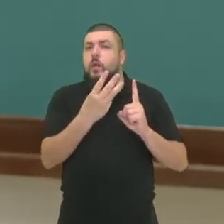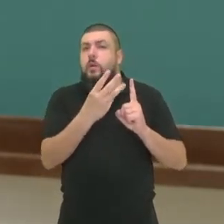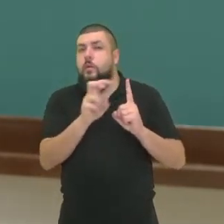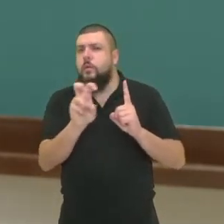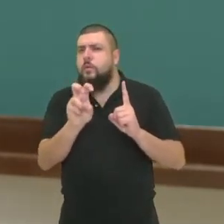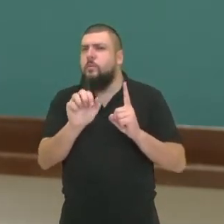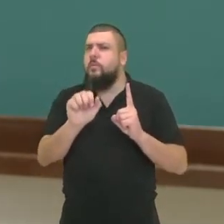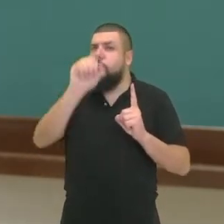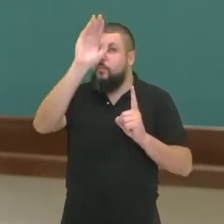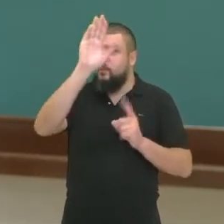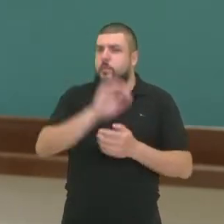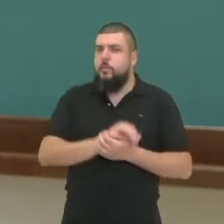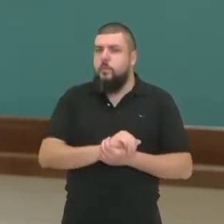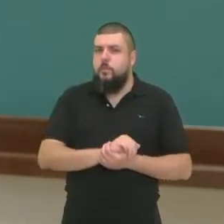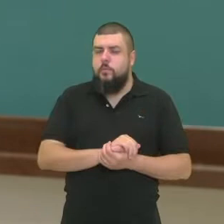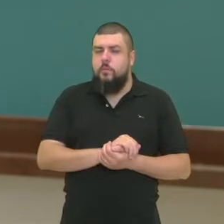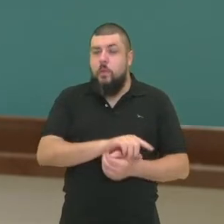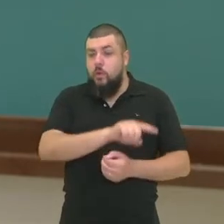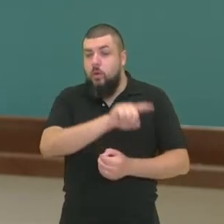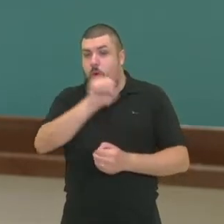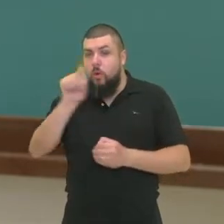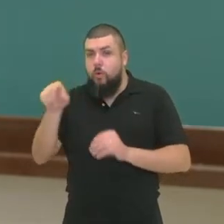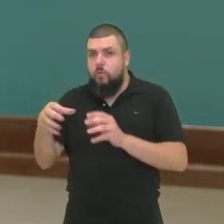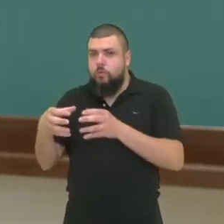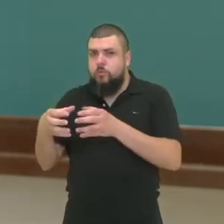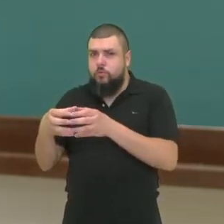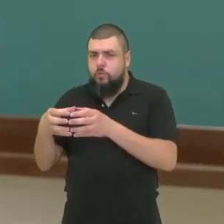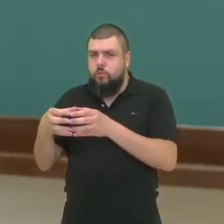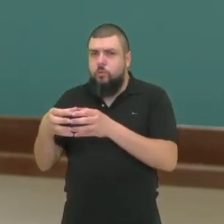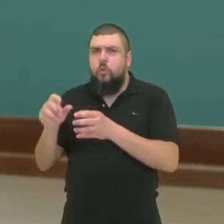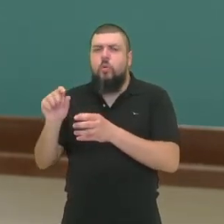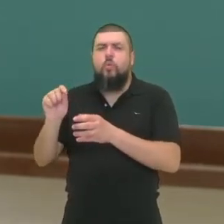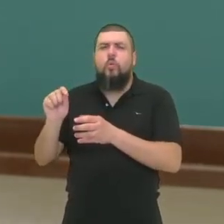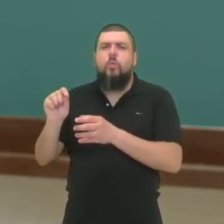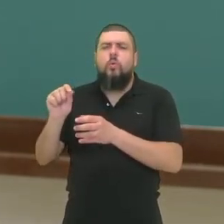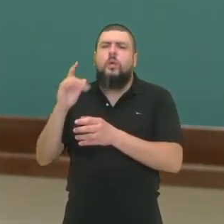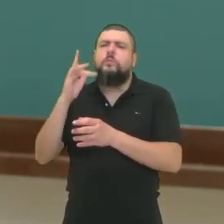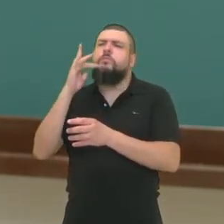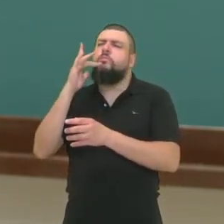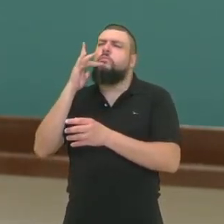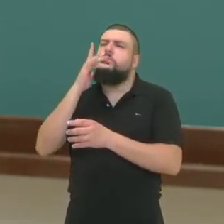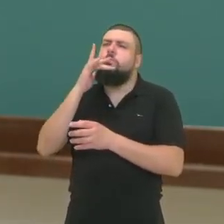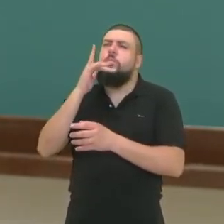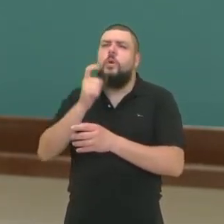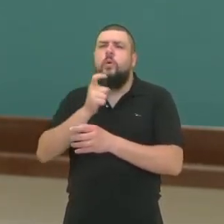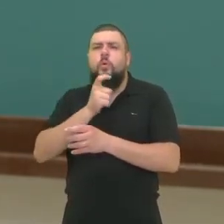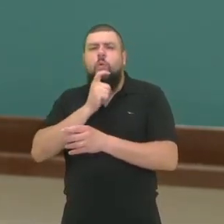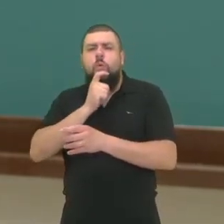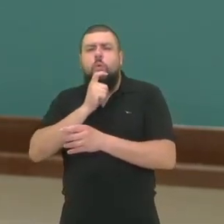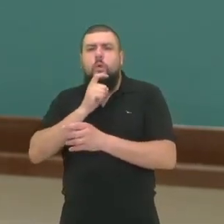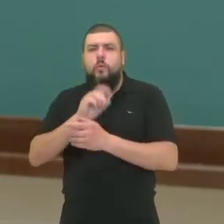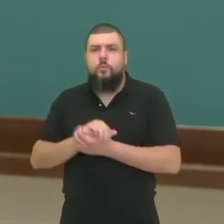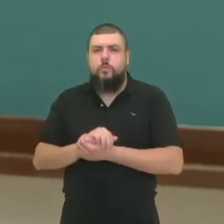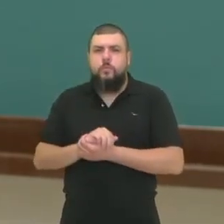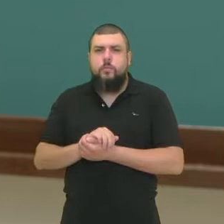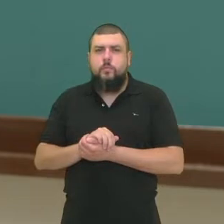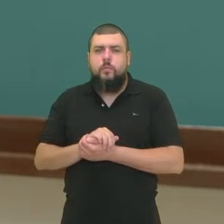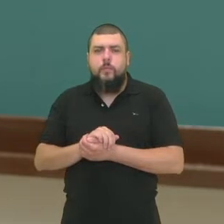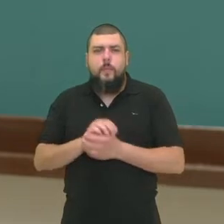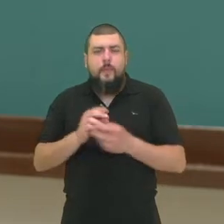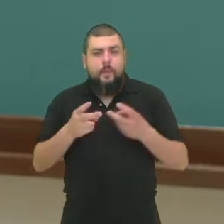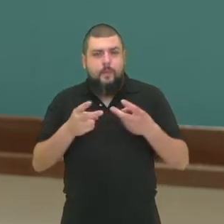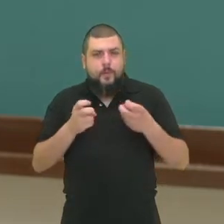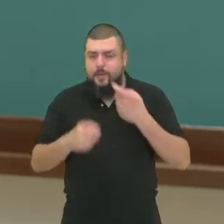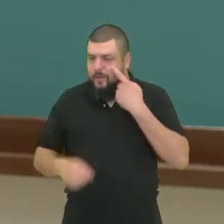veja. E o outro irá justificar a preferência pelo frio, baixíssimas temperaturas. Observe na nossa iconografia aqui,